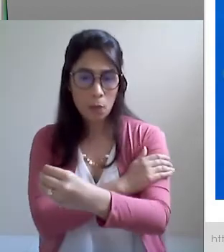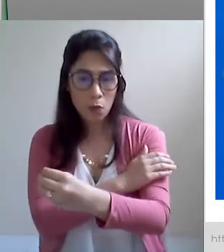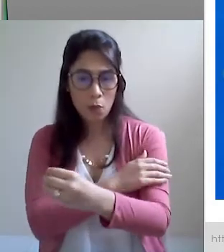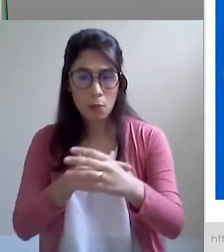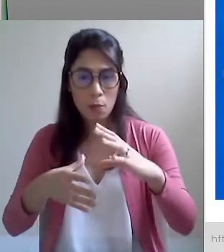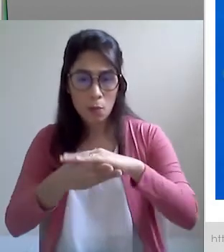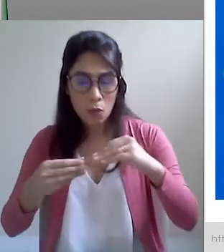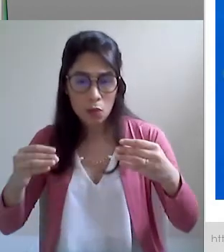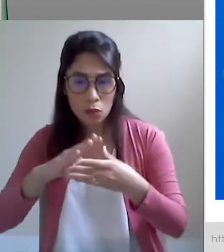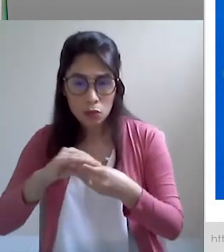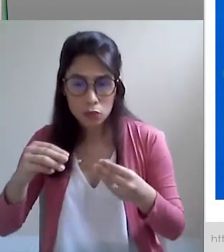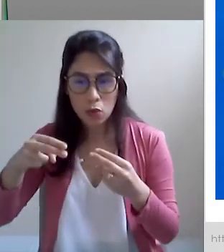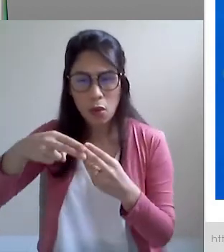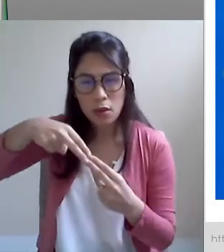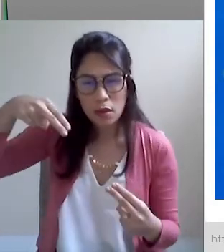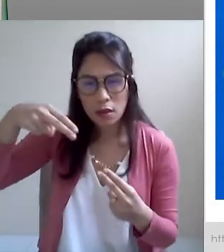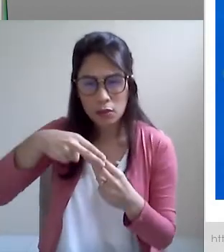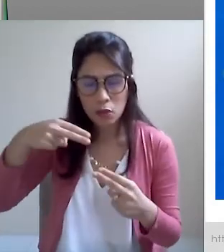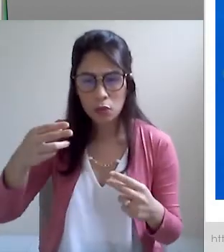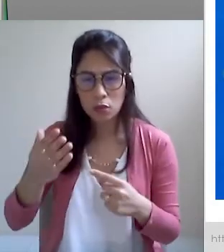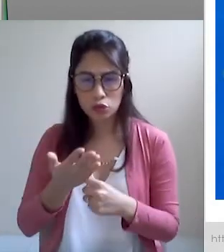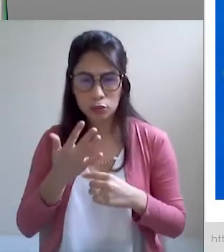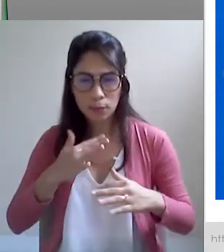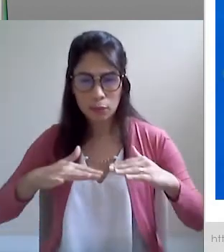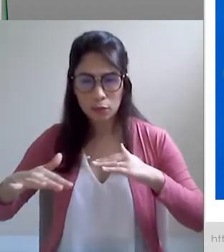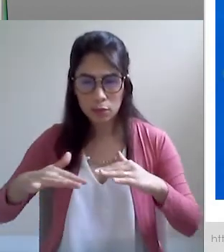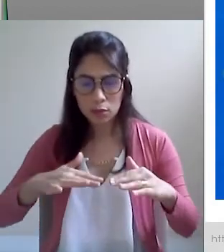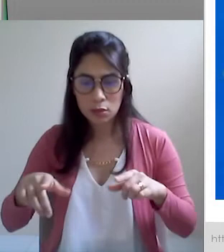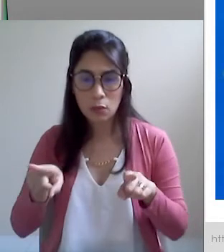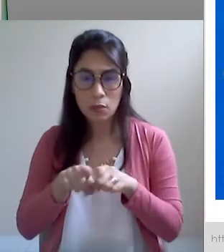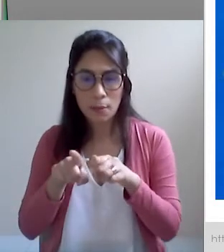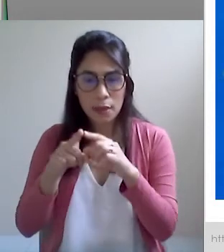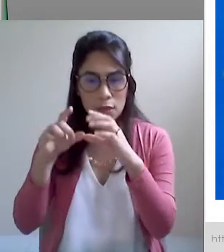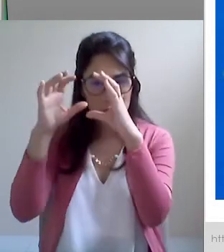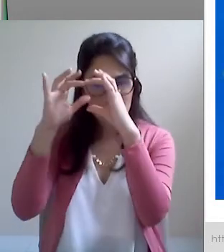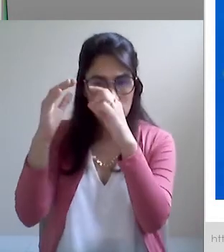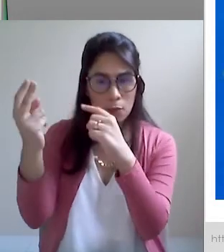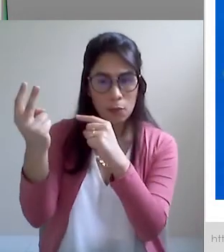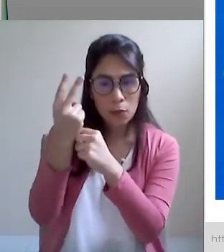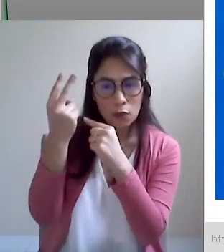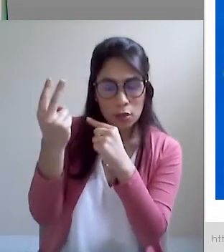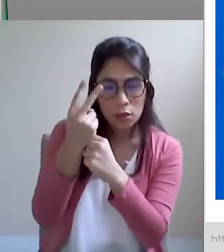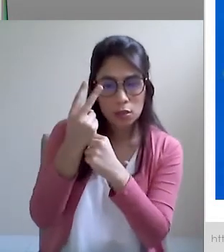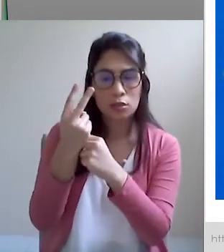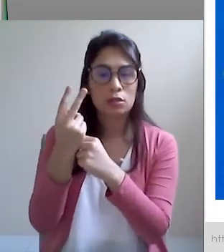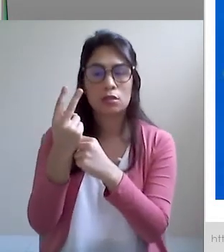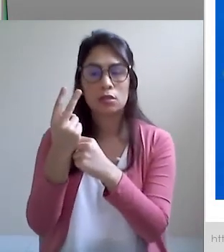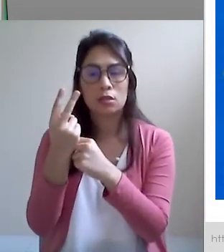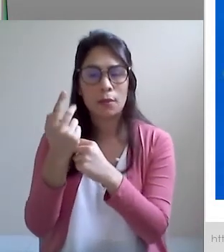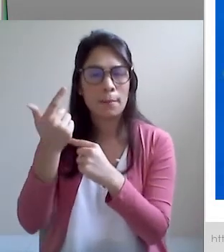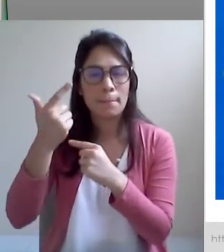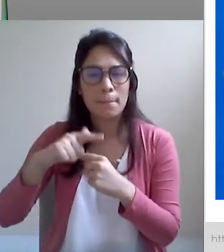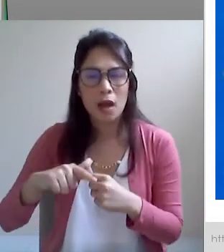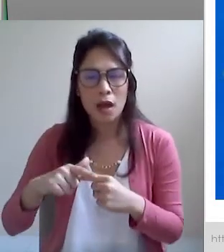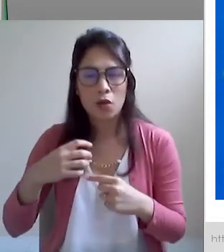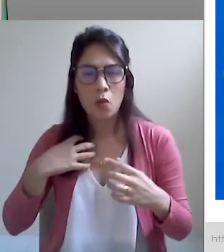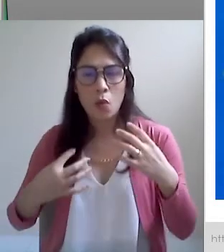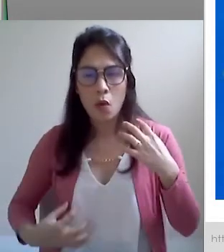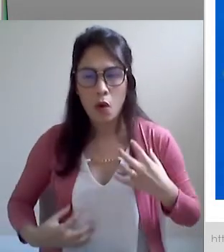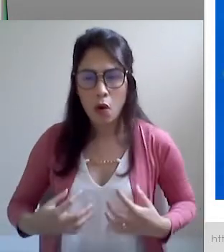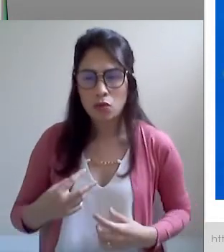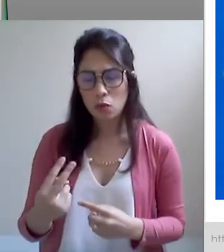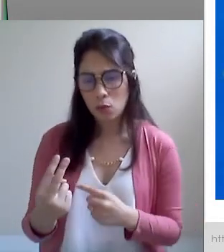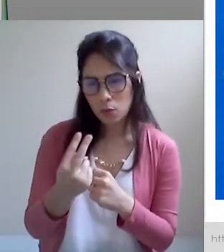para a movimentação, bem como proteção do cérebro, da medula e órgãos torácicos e pélvicos.